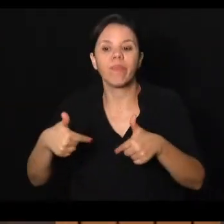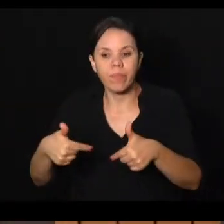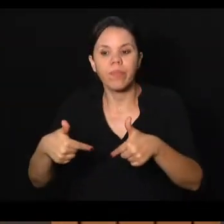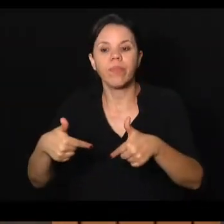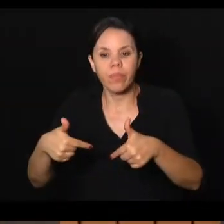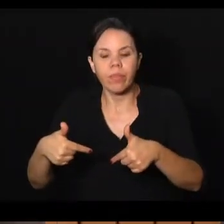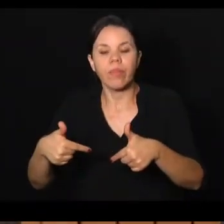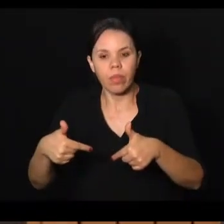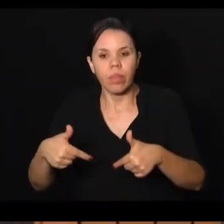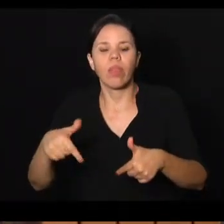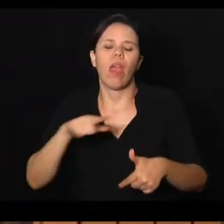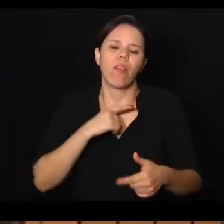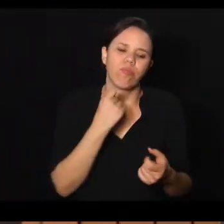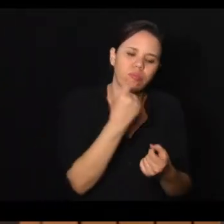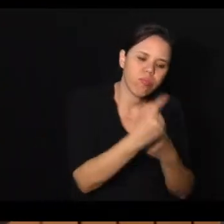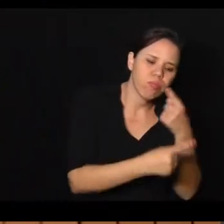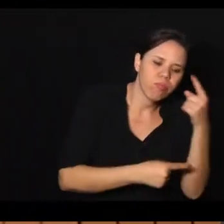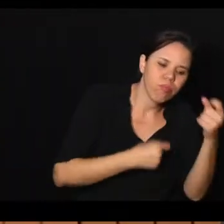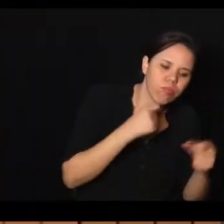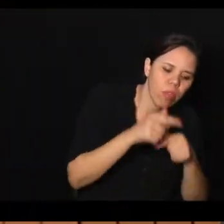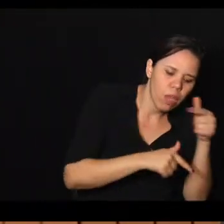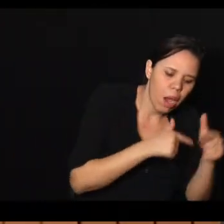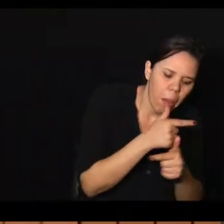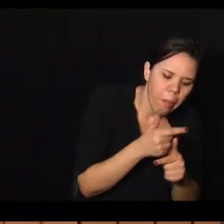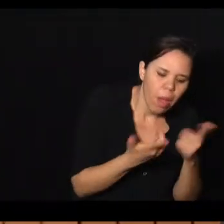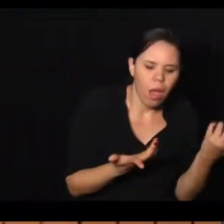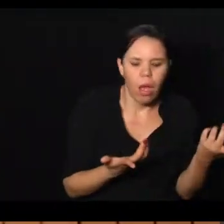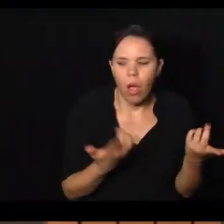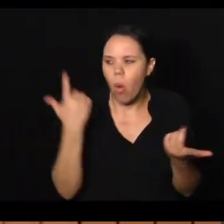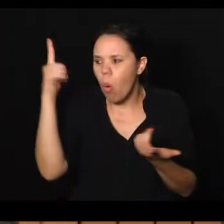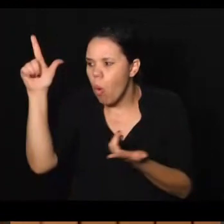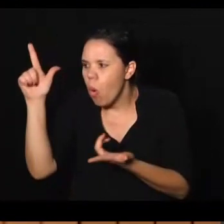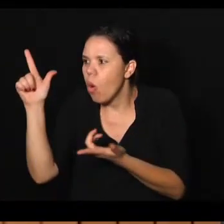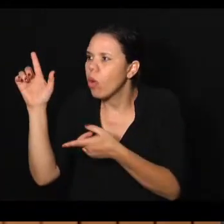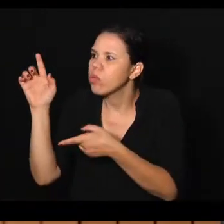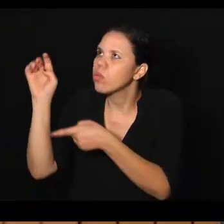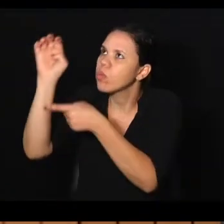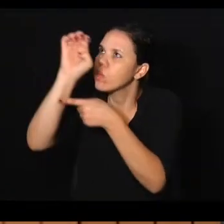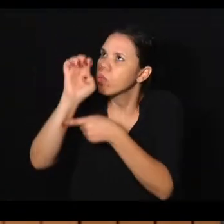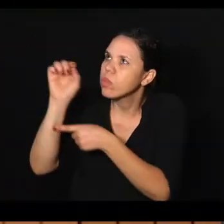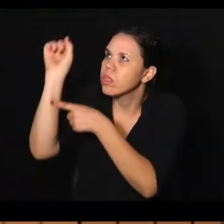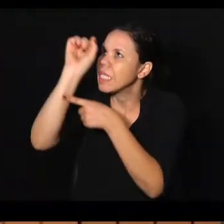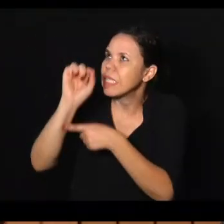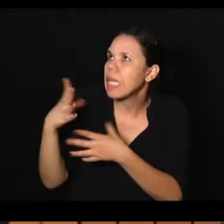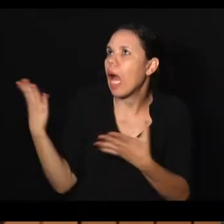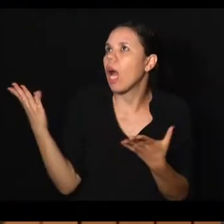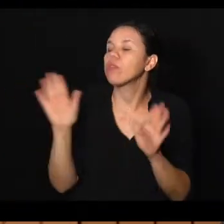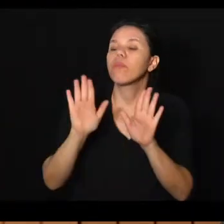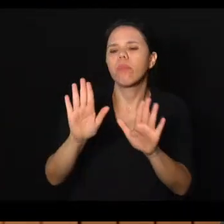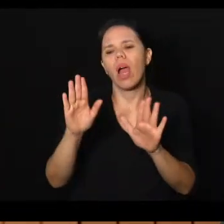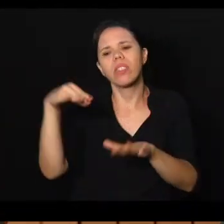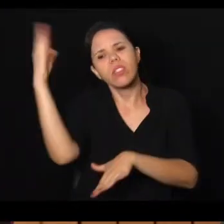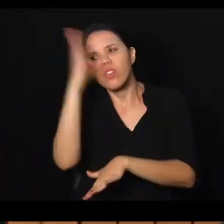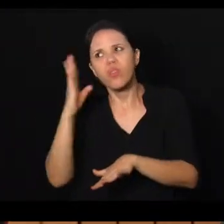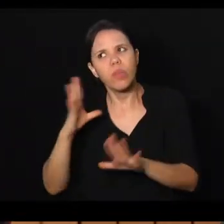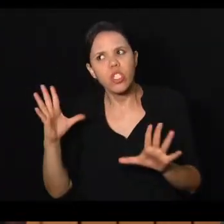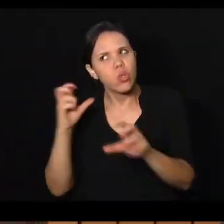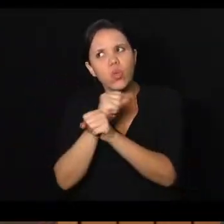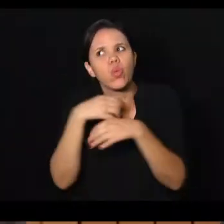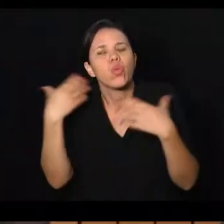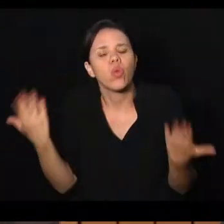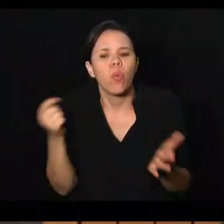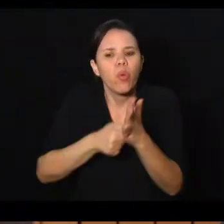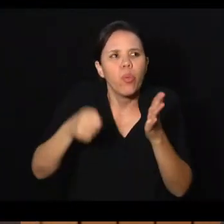em um município, nós temos uma iniciativa em um estado, mas a nível de nação, política pública